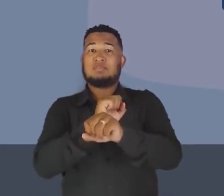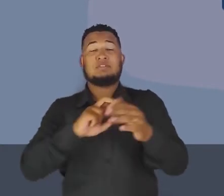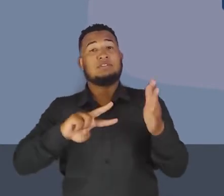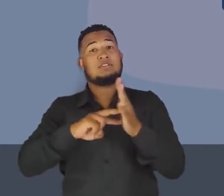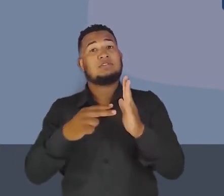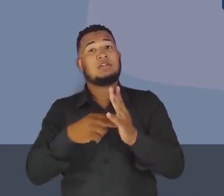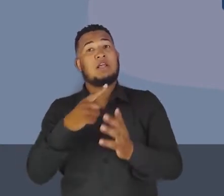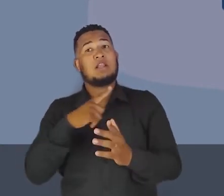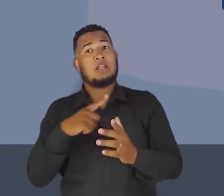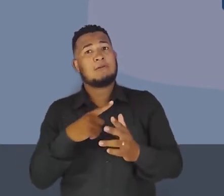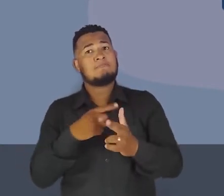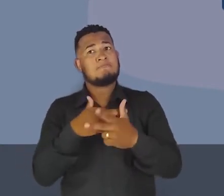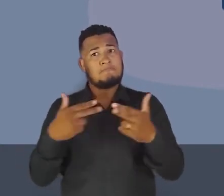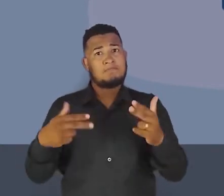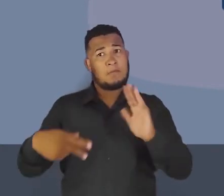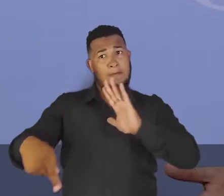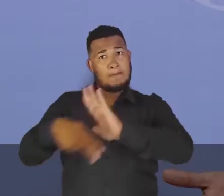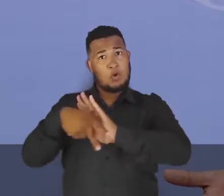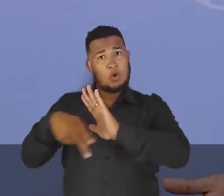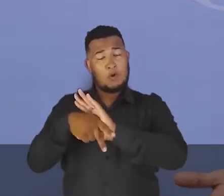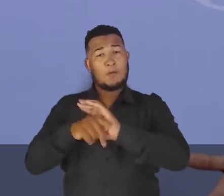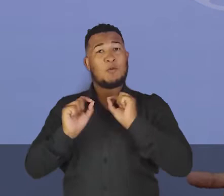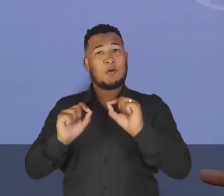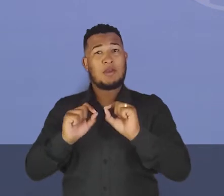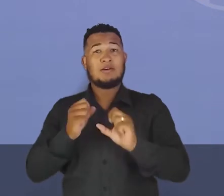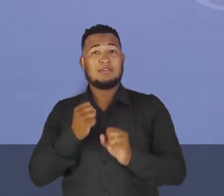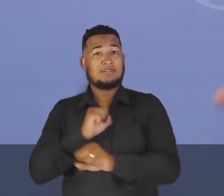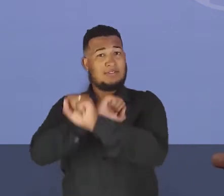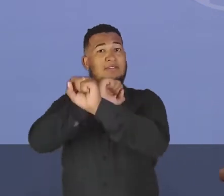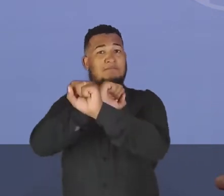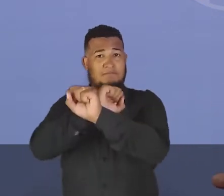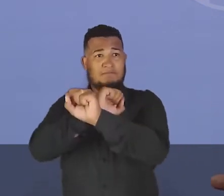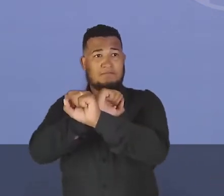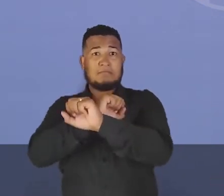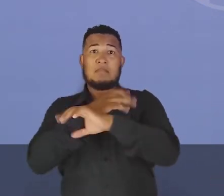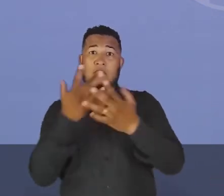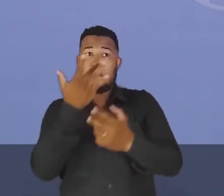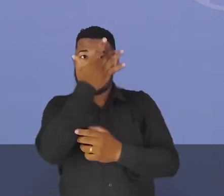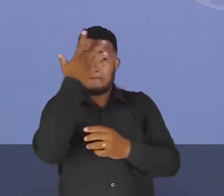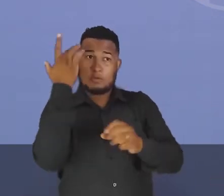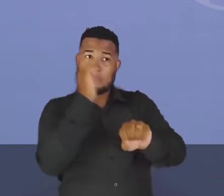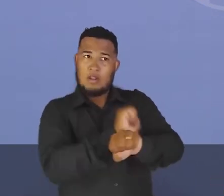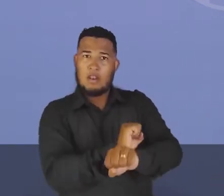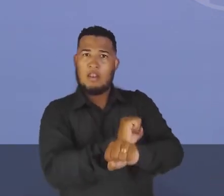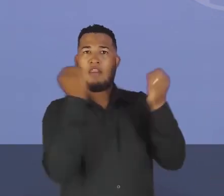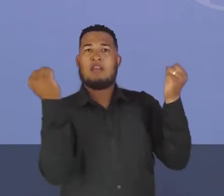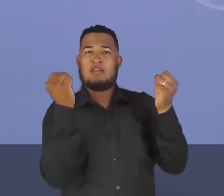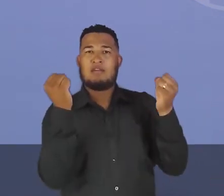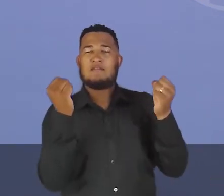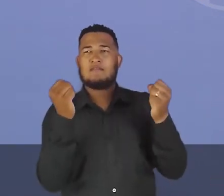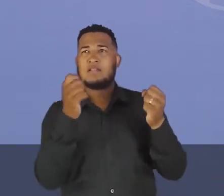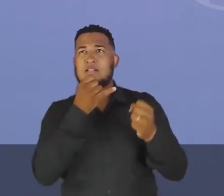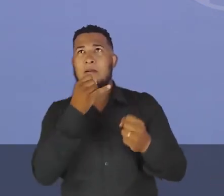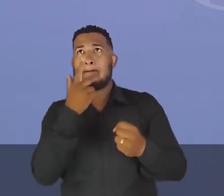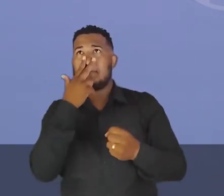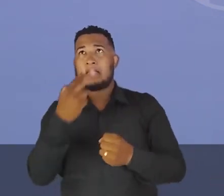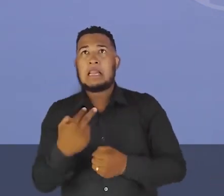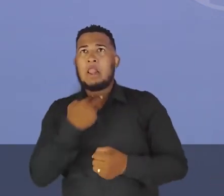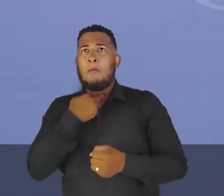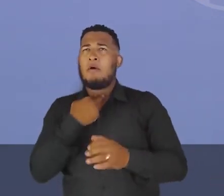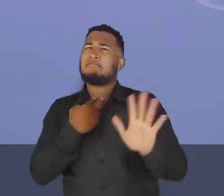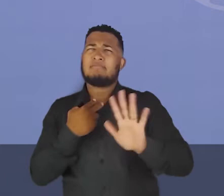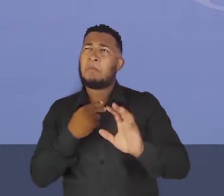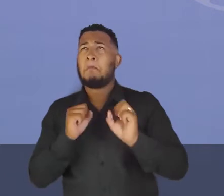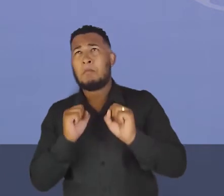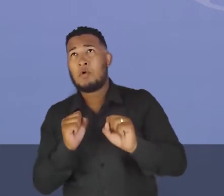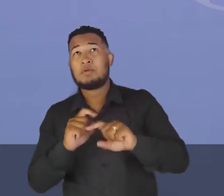entendido como uma atividade própria dos escravos. Então, as pessoas livres não, pelo menos não vou dizer nem que não poderiam,